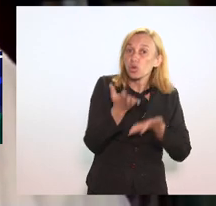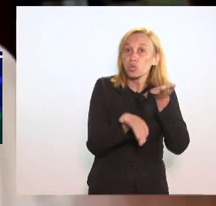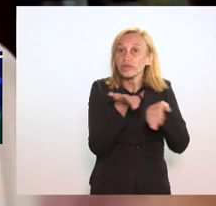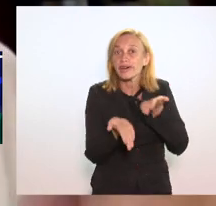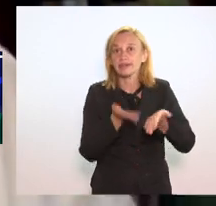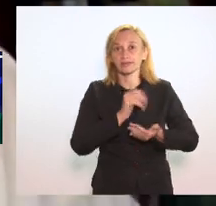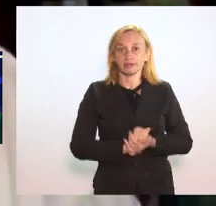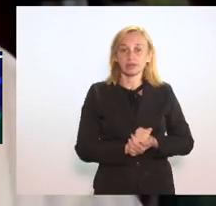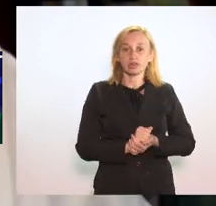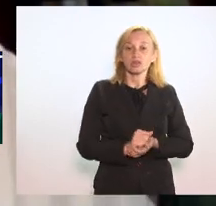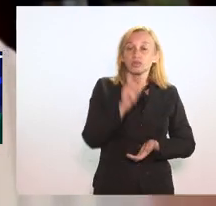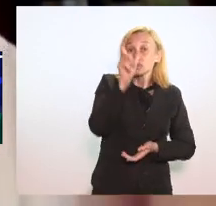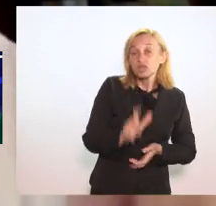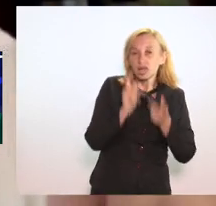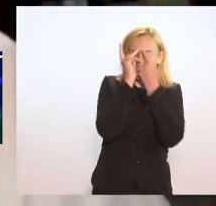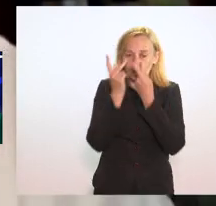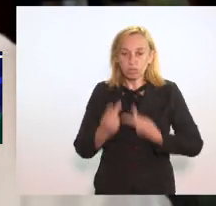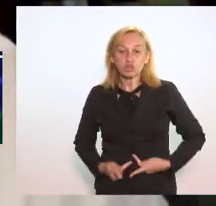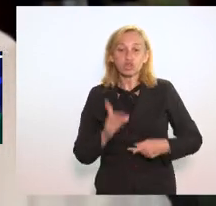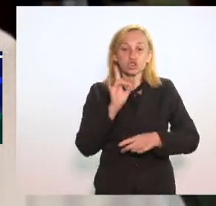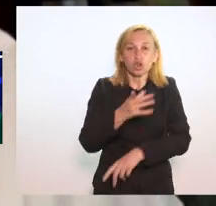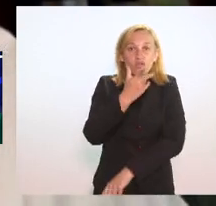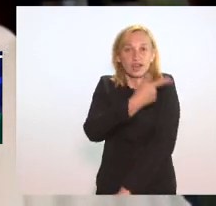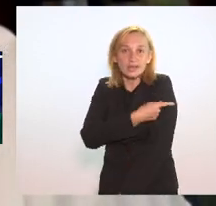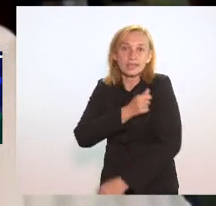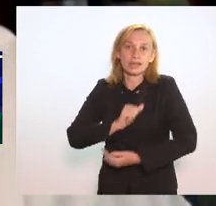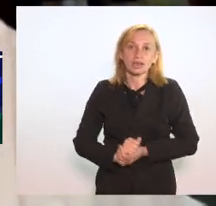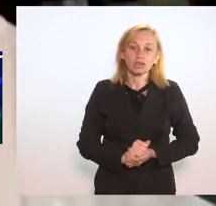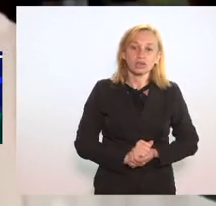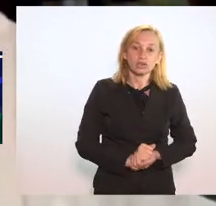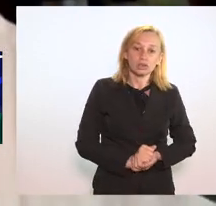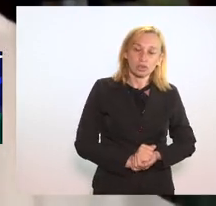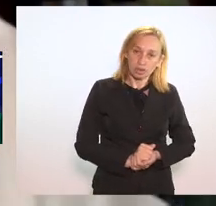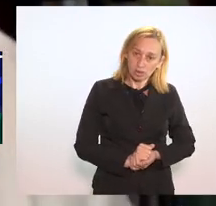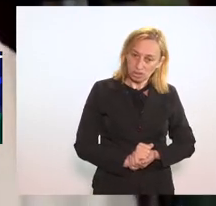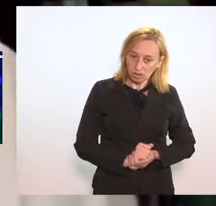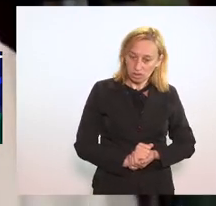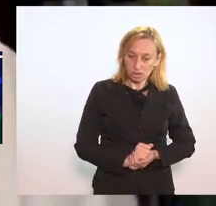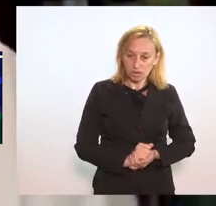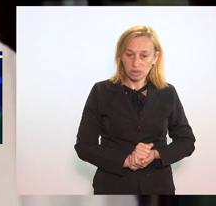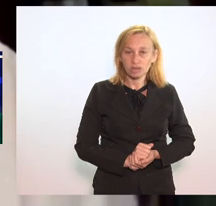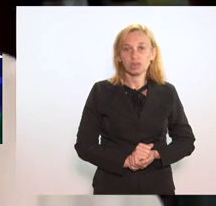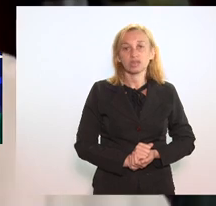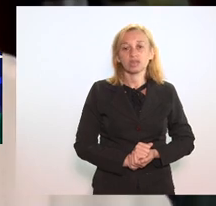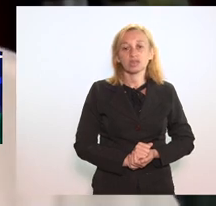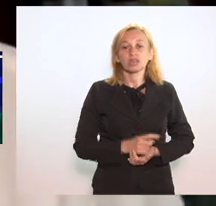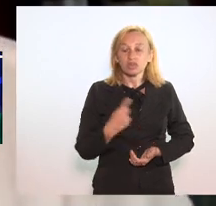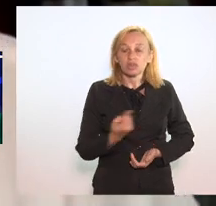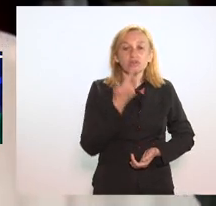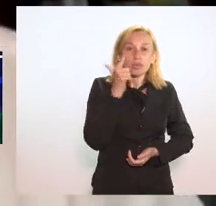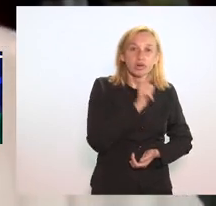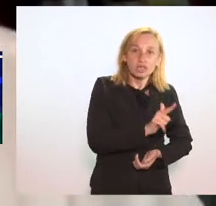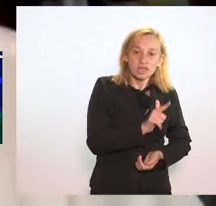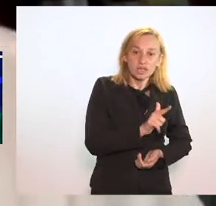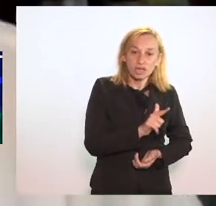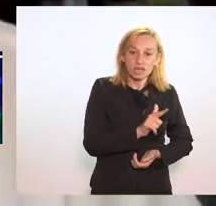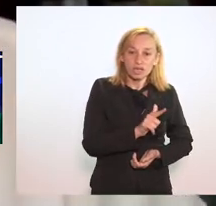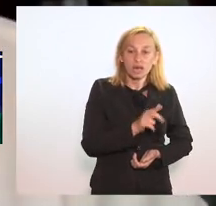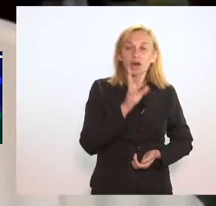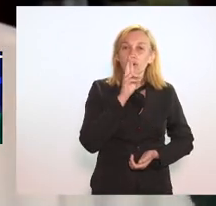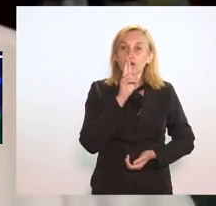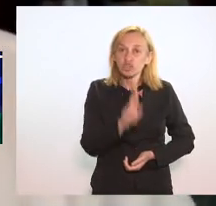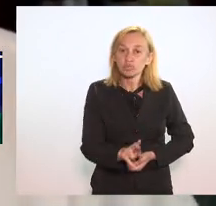cuidando o ser humano só vacinando larga lá buscar porque nós vamos conseguir então